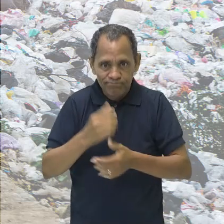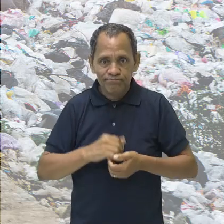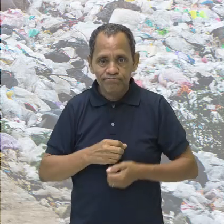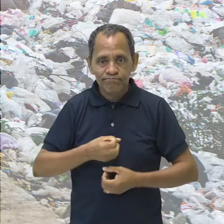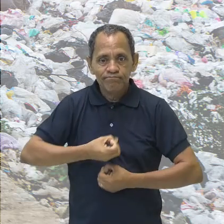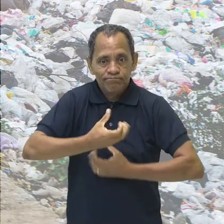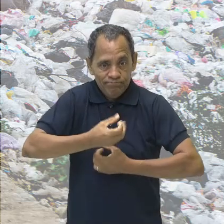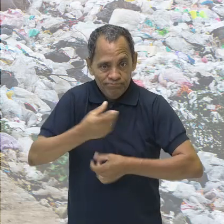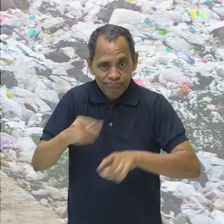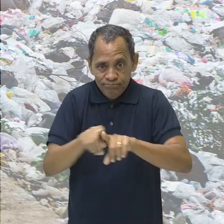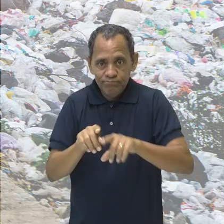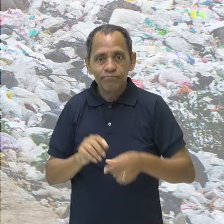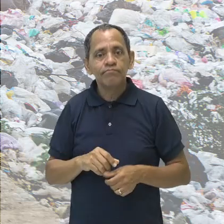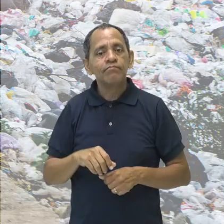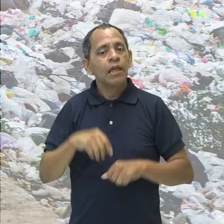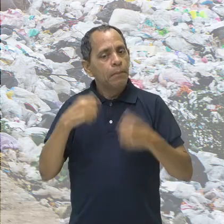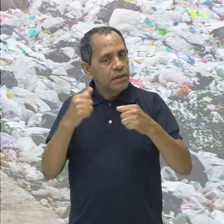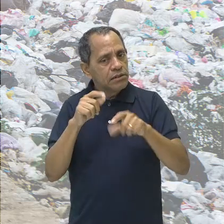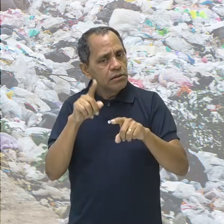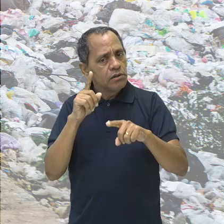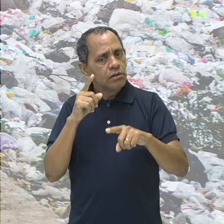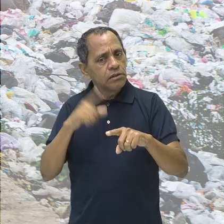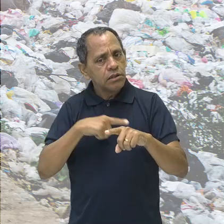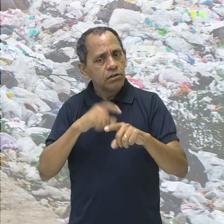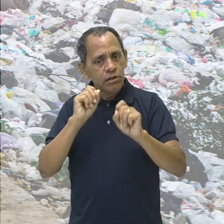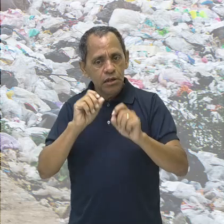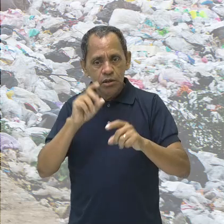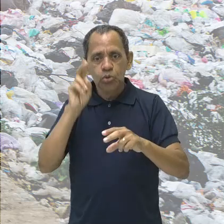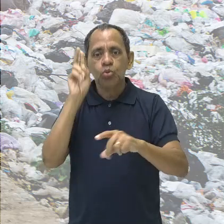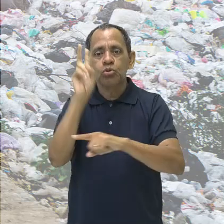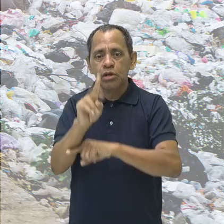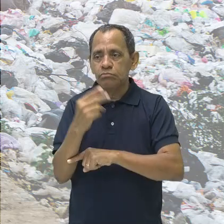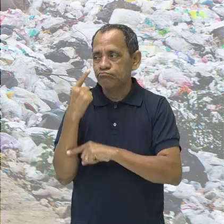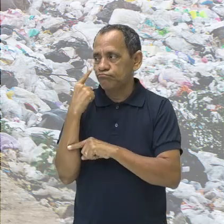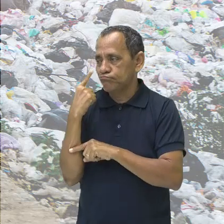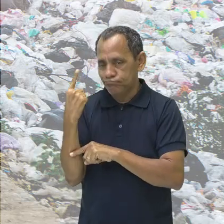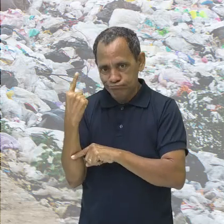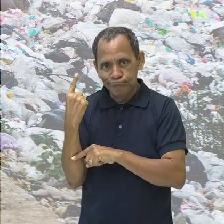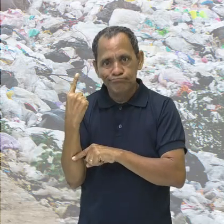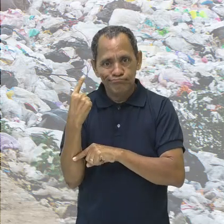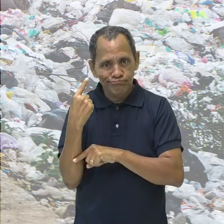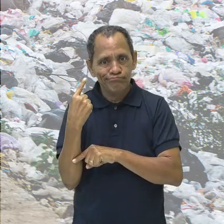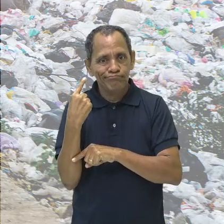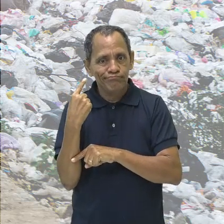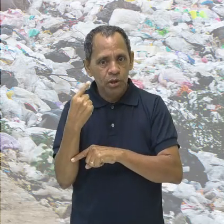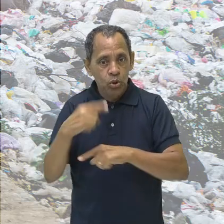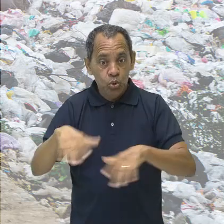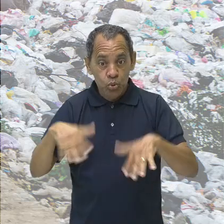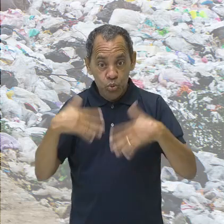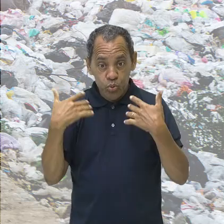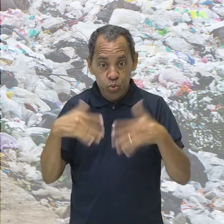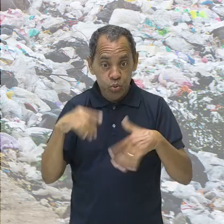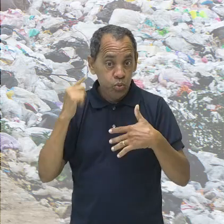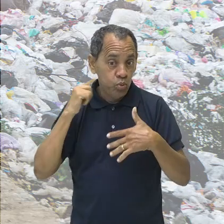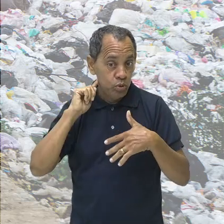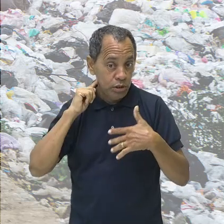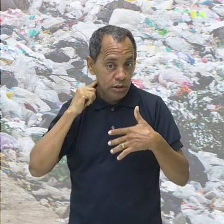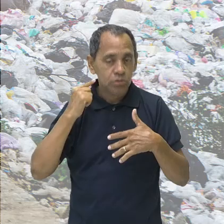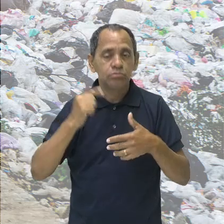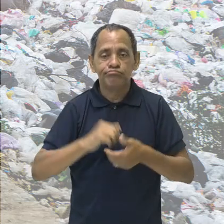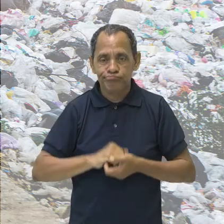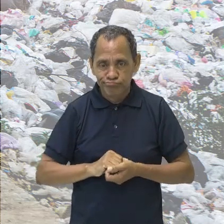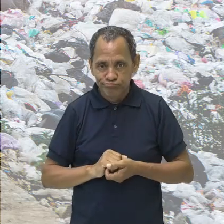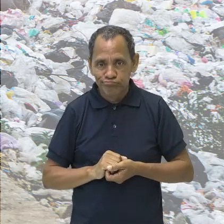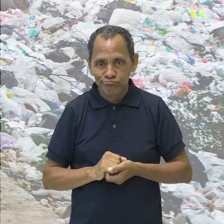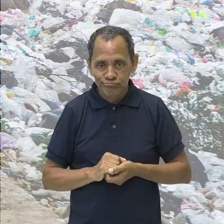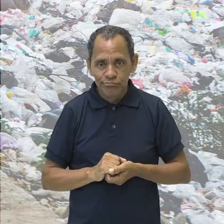ter bastante cuidado, porque olha quanto lixo que nós temos aqui. São muitos lixos, né? E como